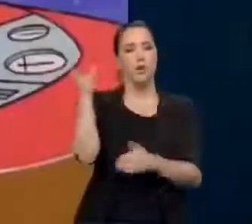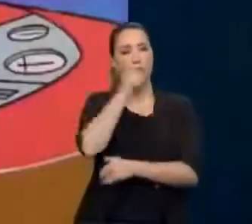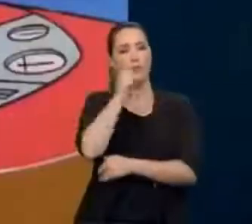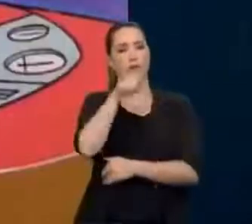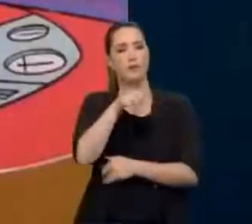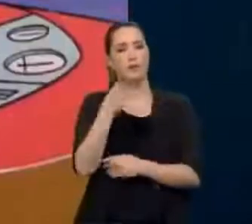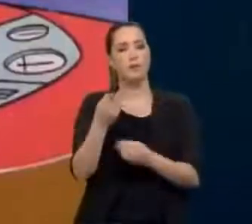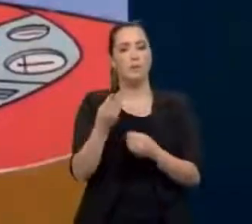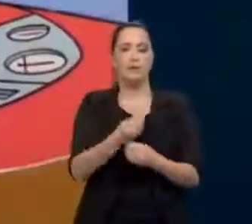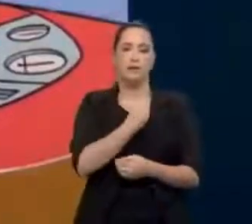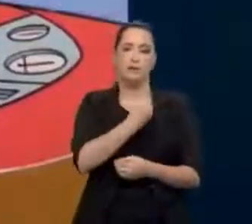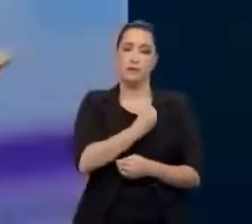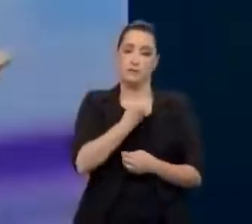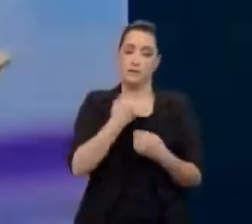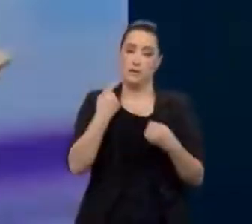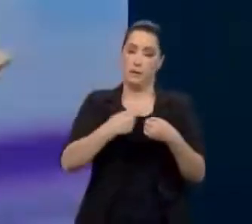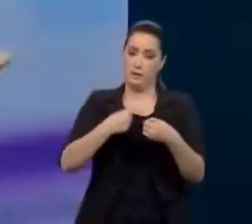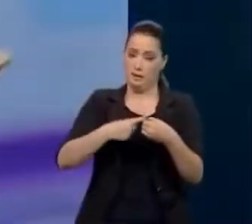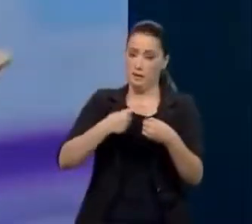em Smart Cities.